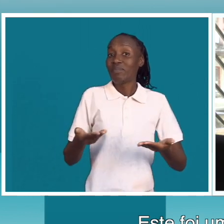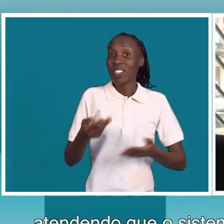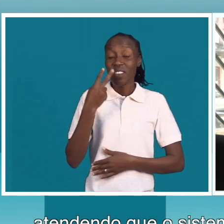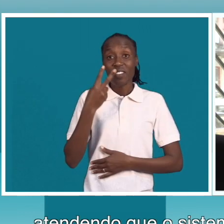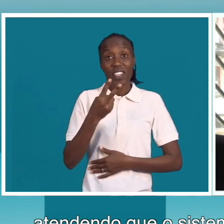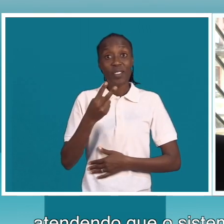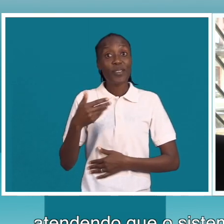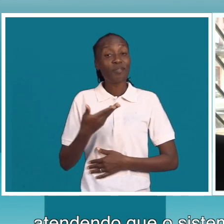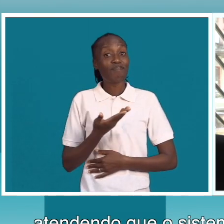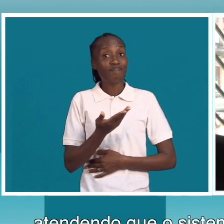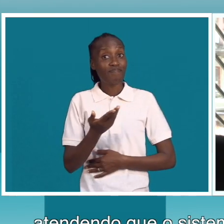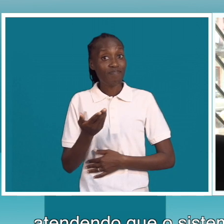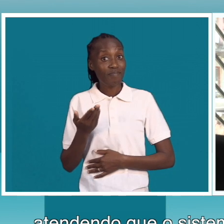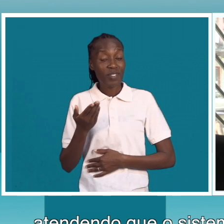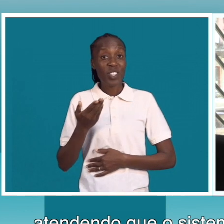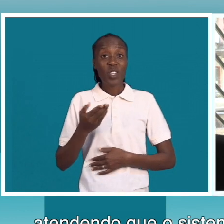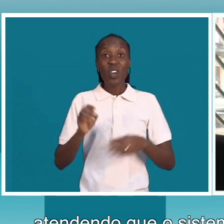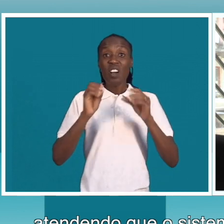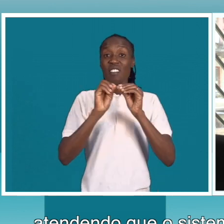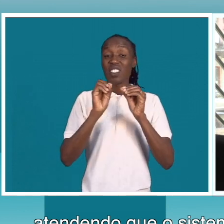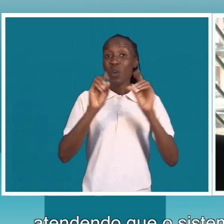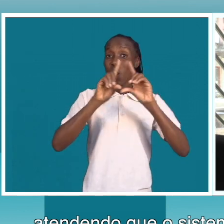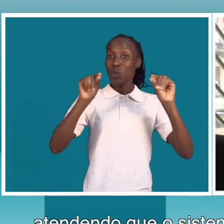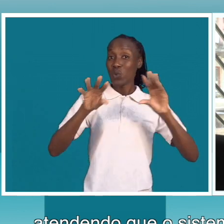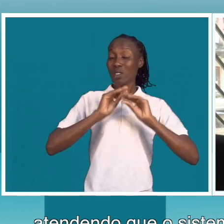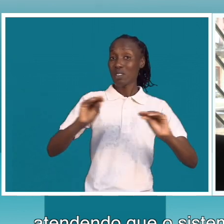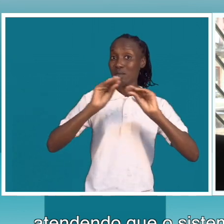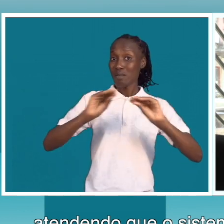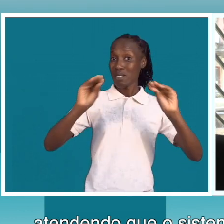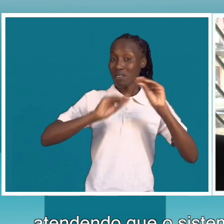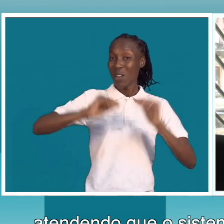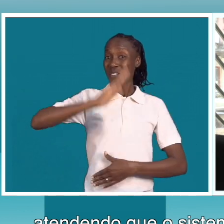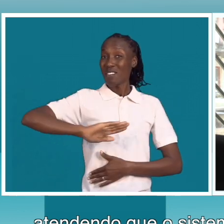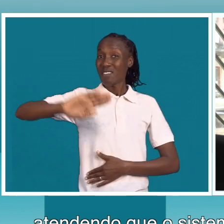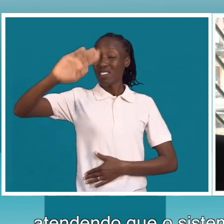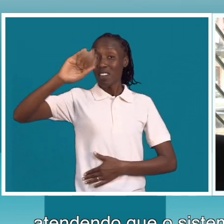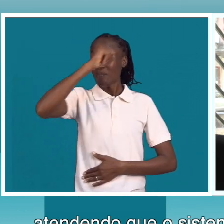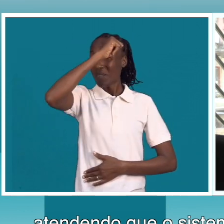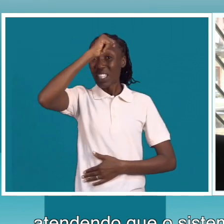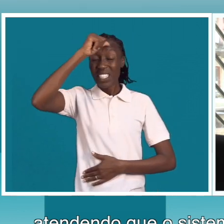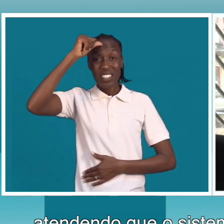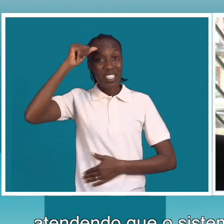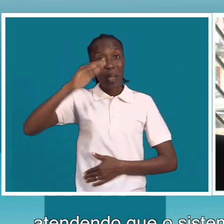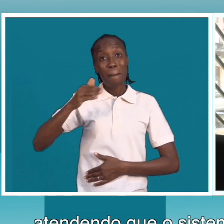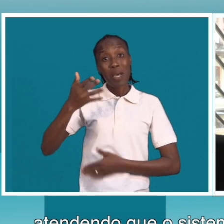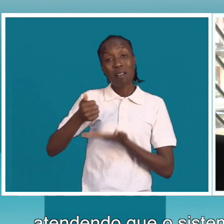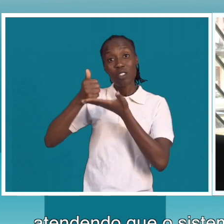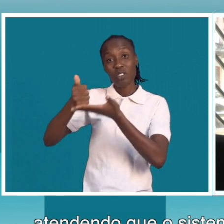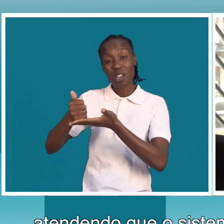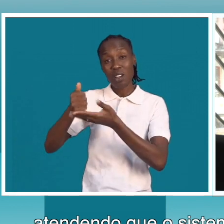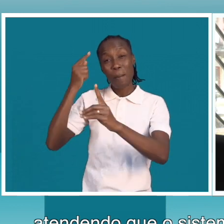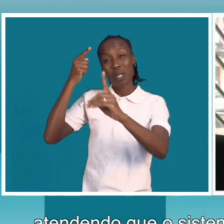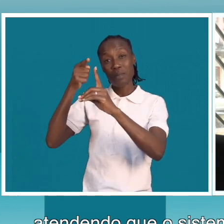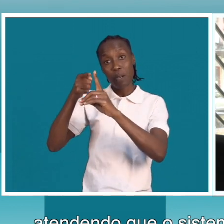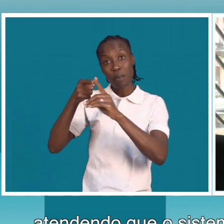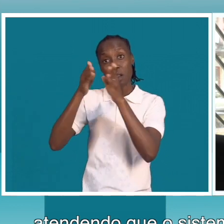Atendendo que o sistema nacional de educação é muito deficitário para atender especificamente as